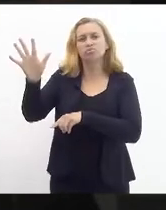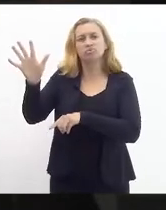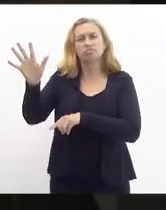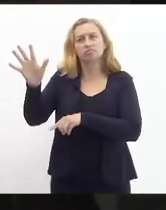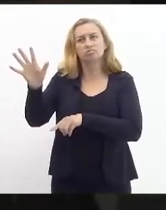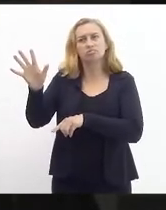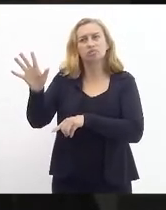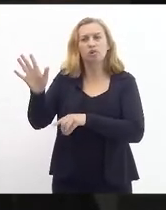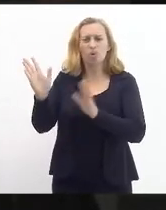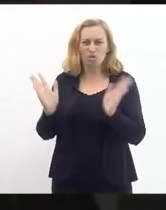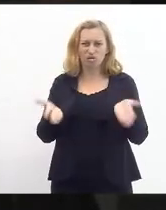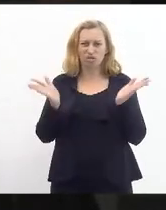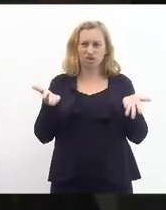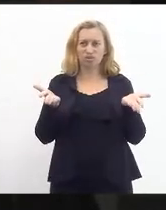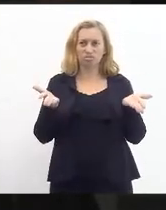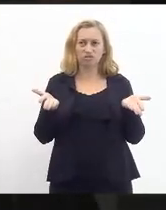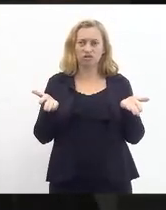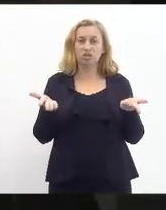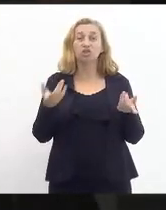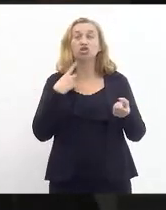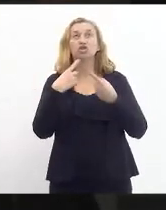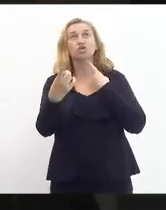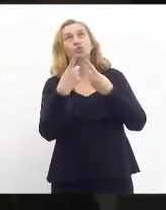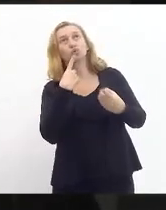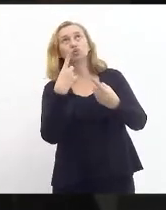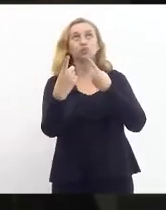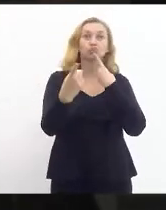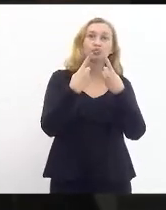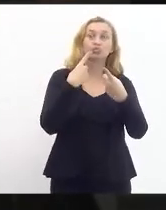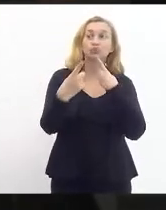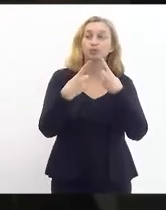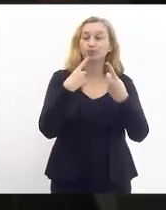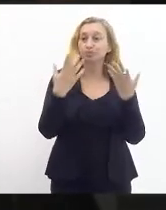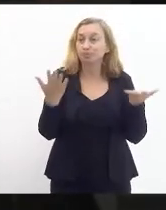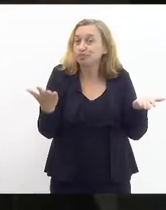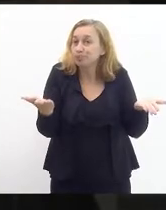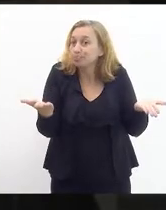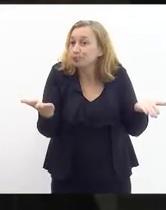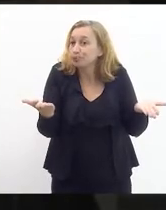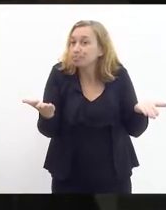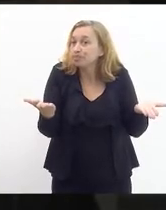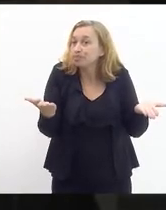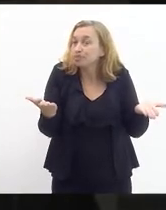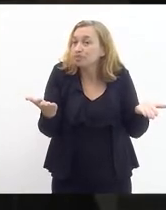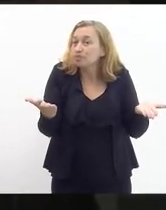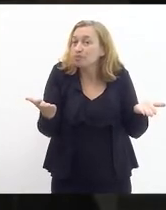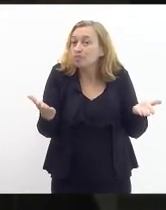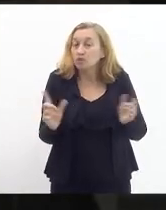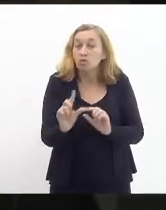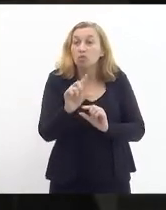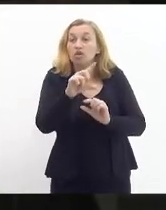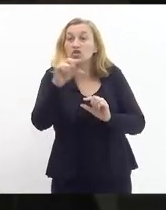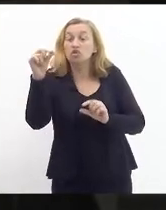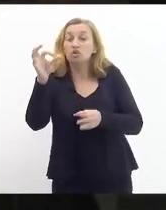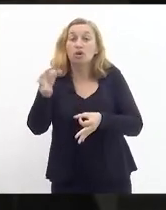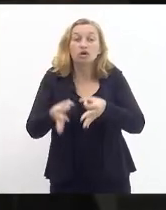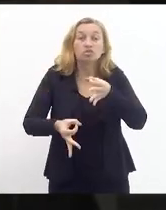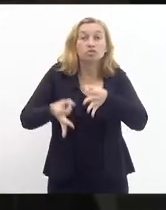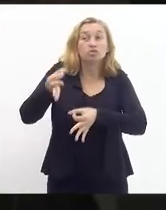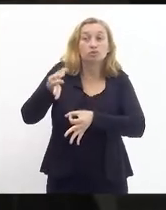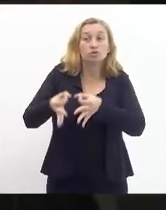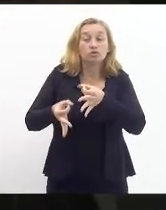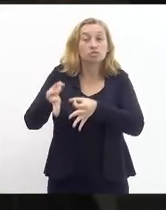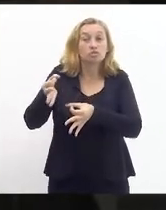hoje se discute e o que decidem os tribunais